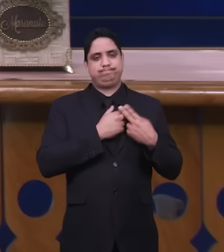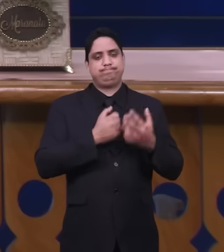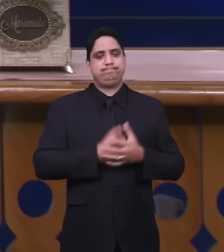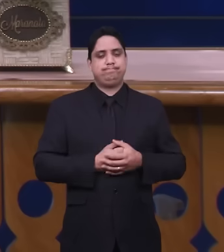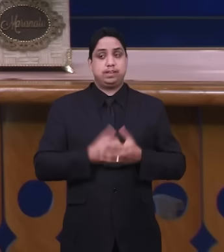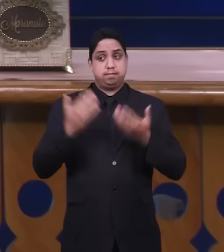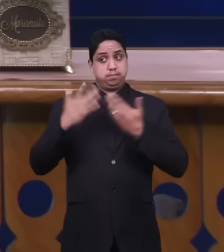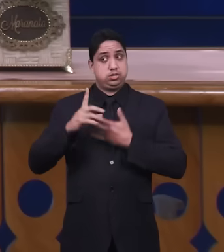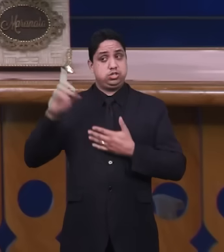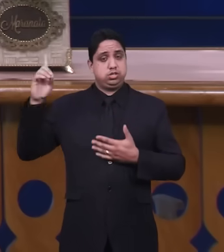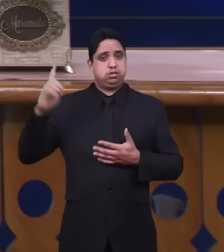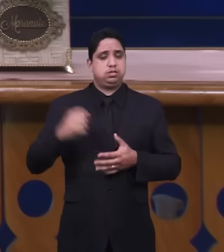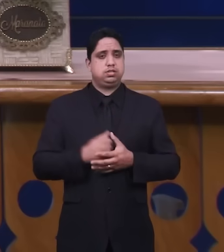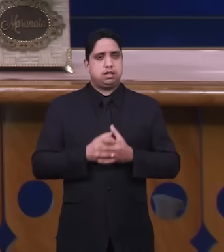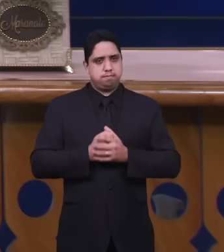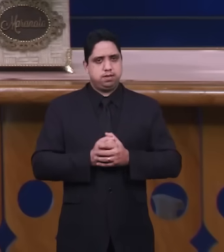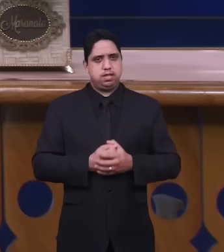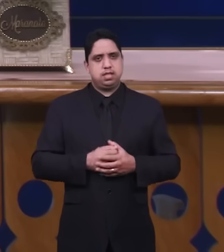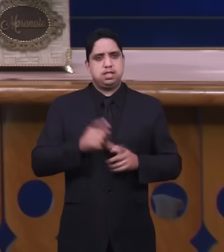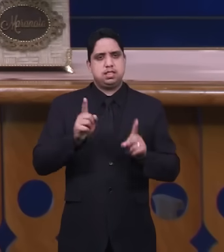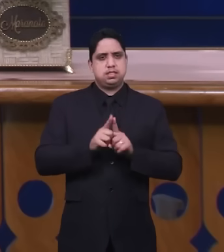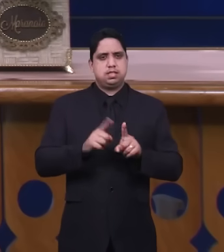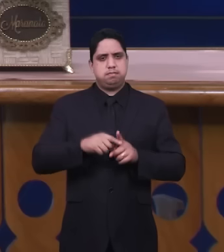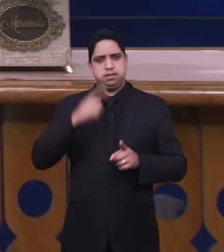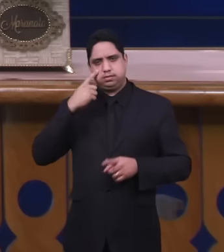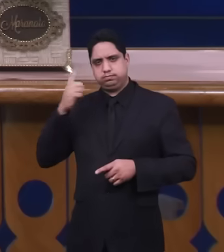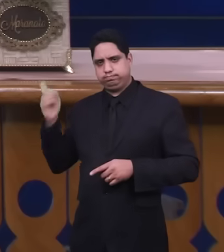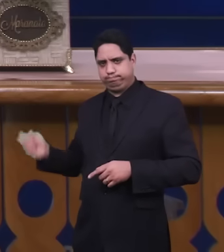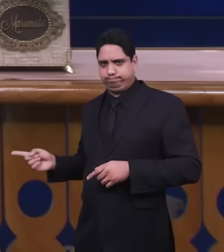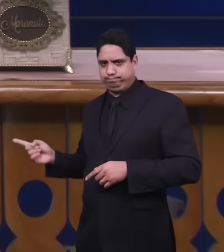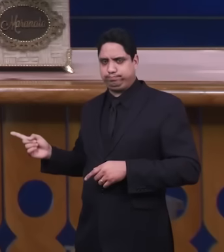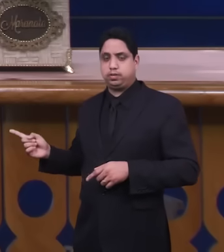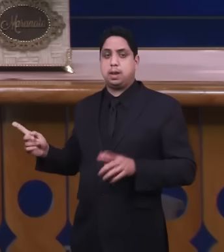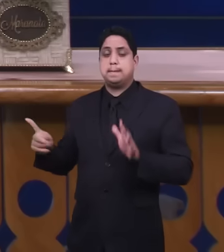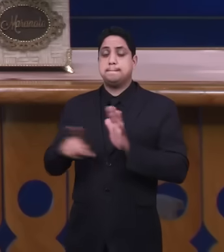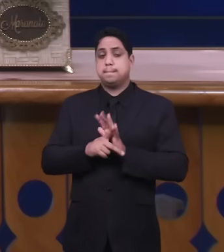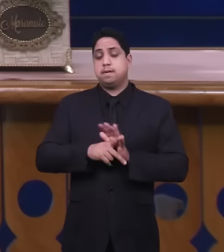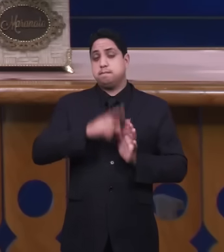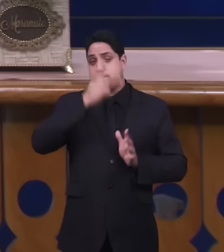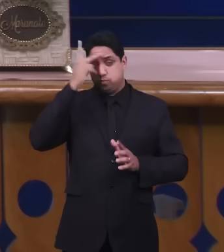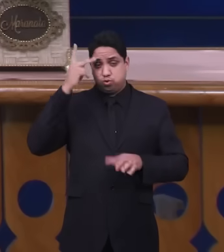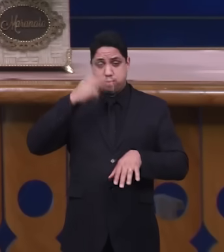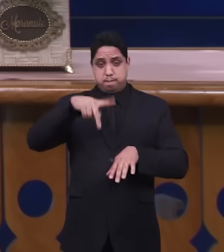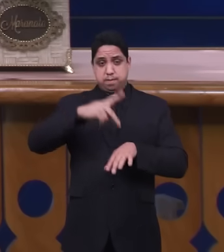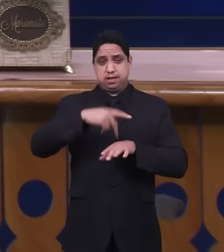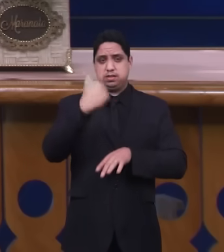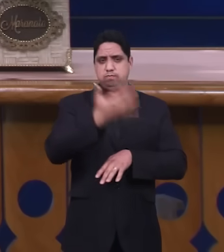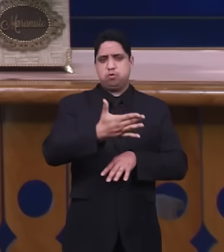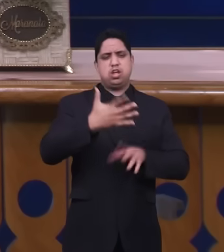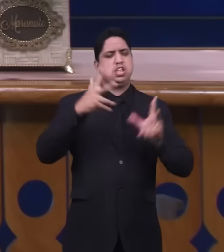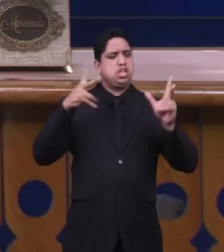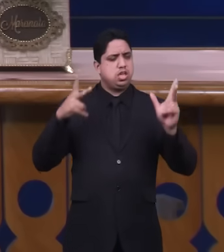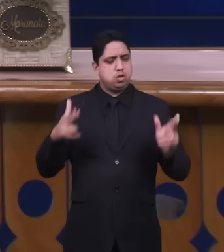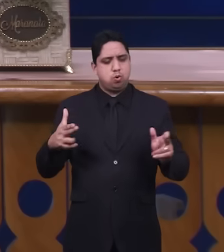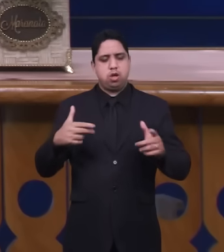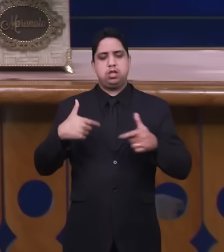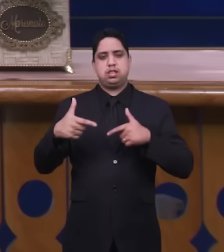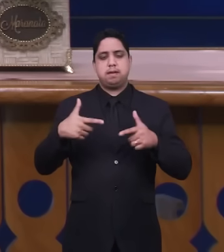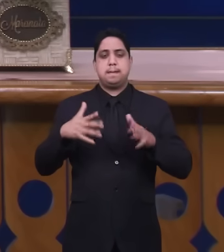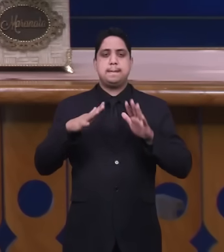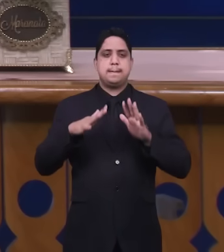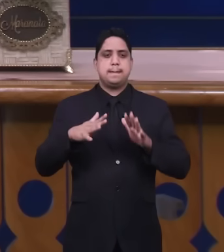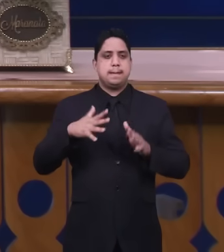missão diante de Deus, tá bom? Então tá aí o número. Também está aparecendo agora um outro número que é para quem mora no exterior. É a mesma coisa, o mesmo